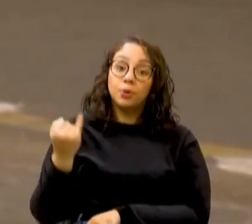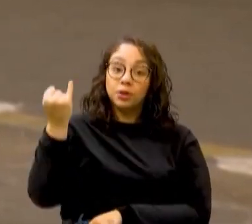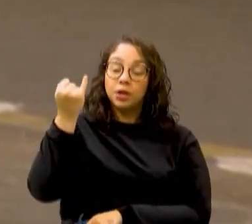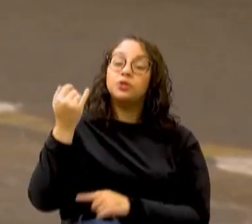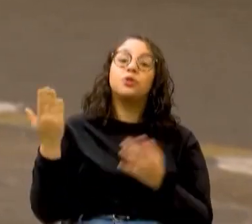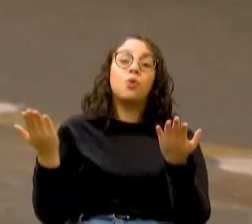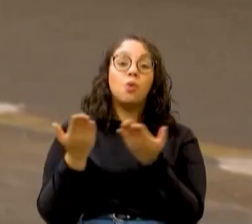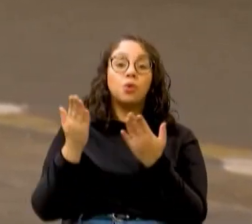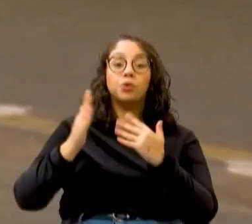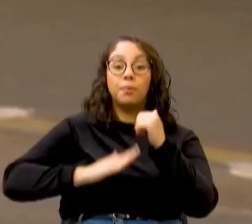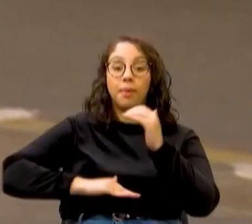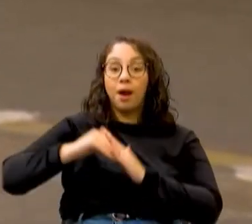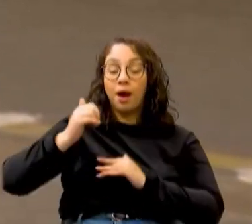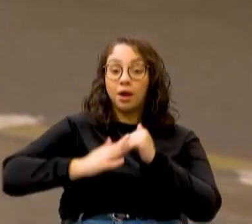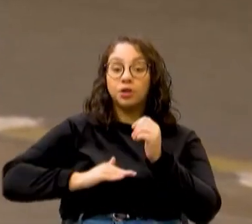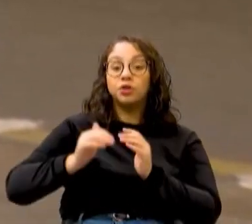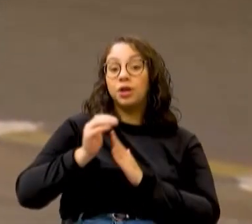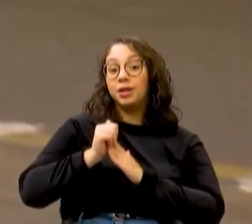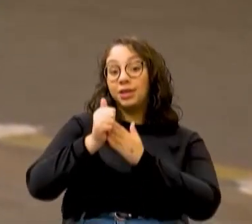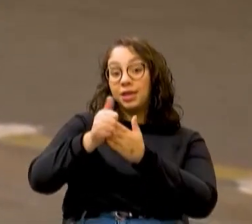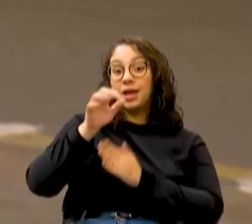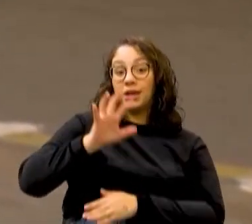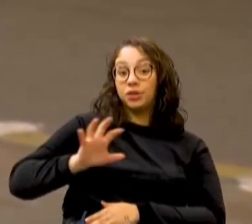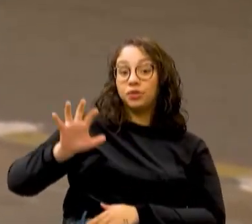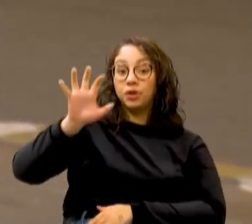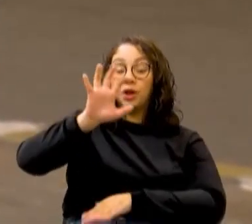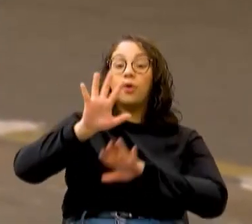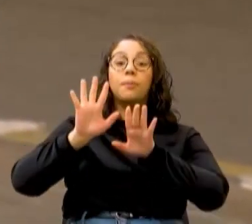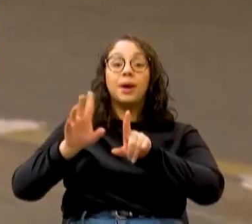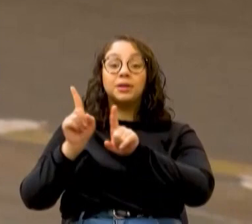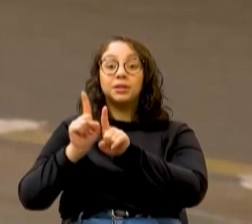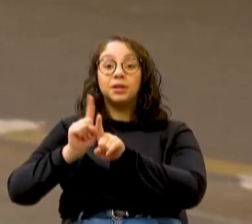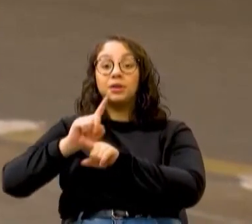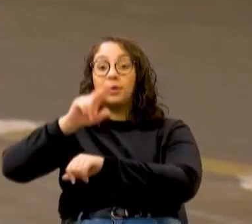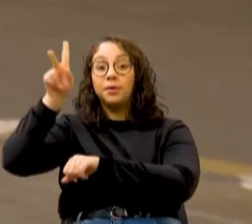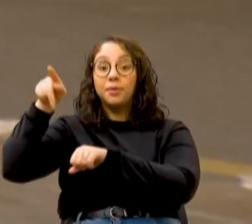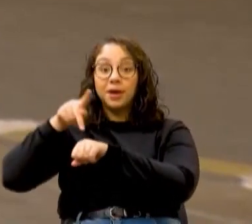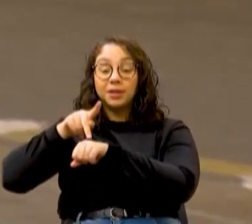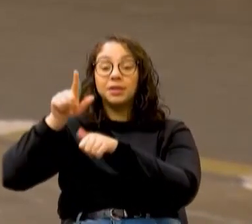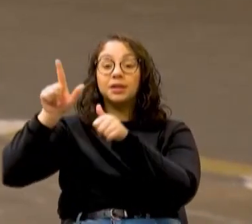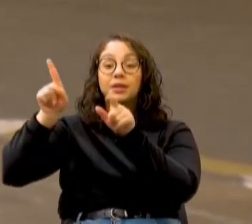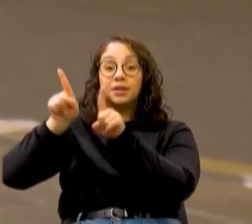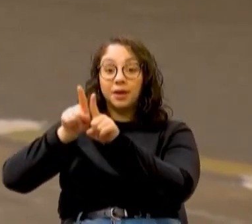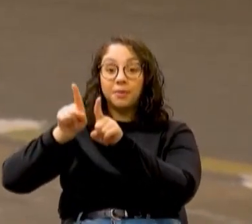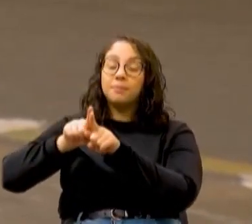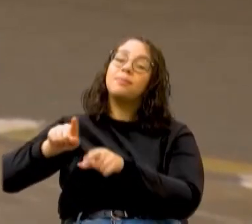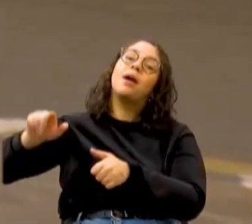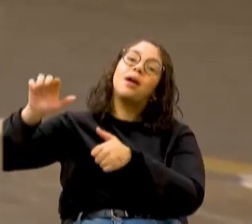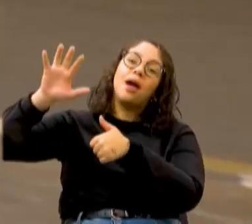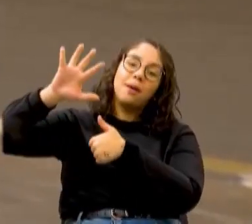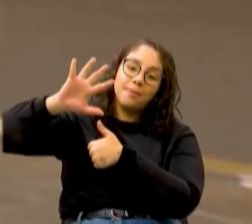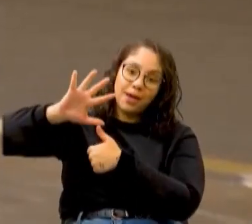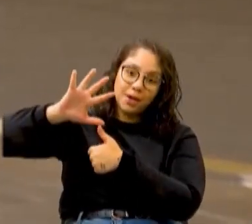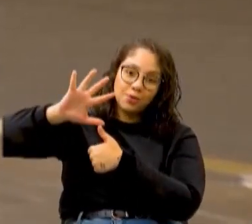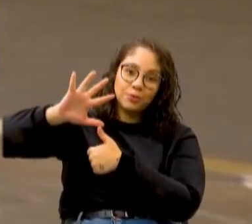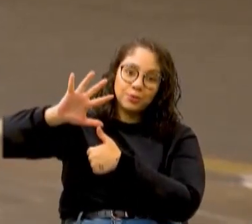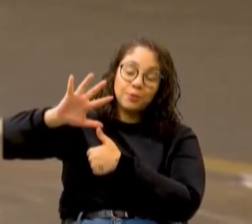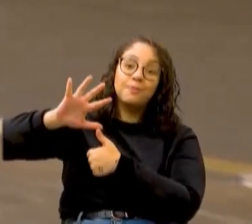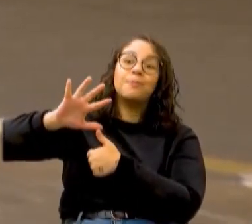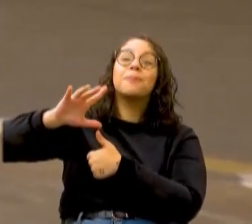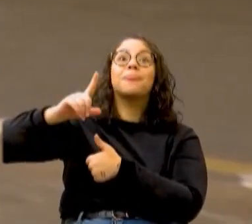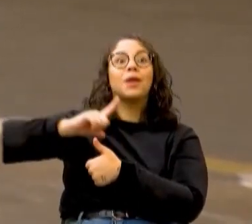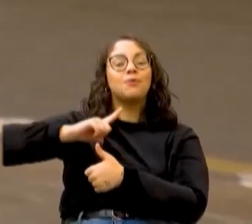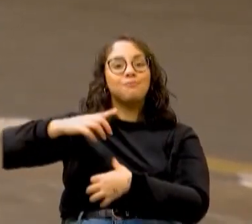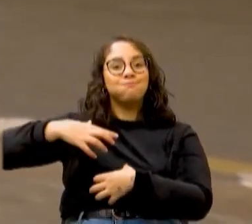e hoje eu não somente como guia Regional mas nacional e América do Sul Então isso